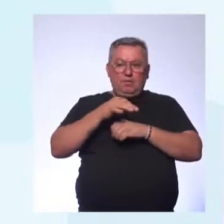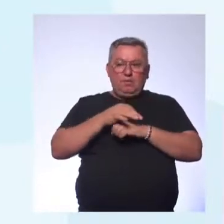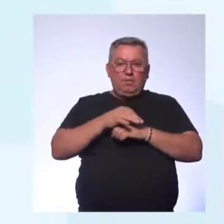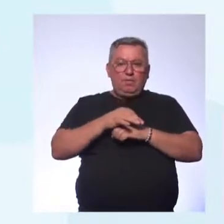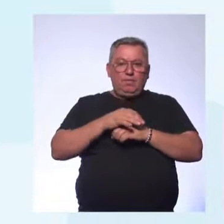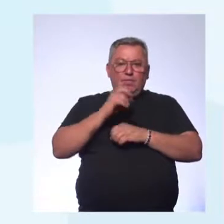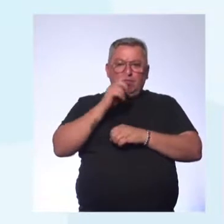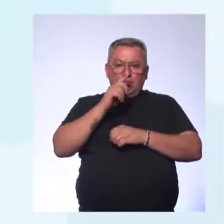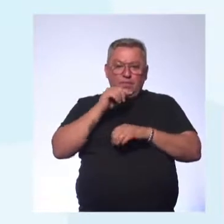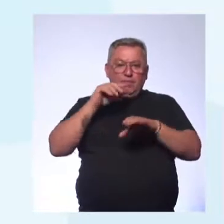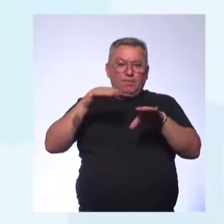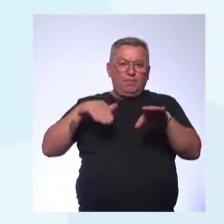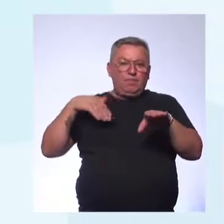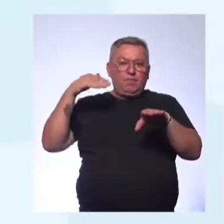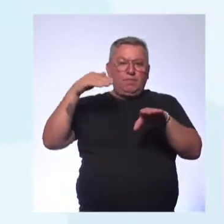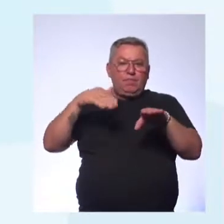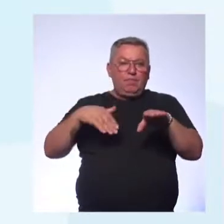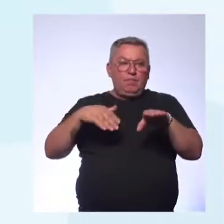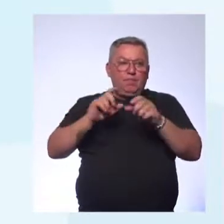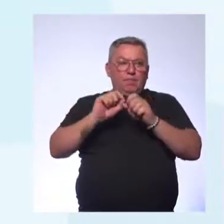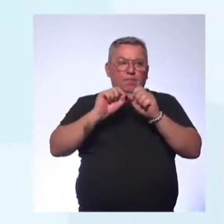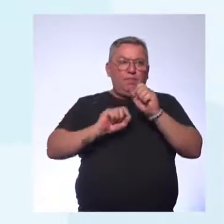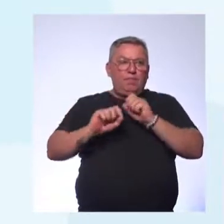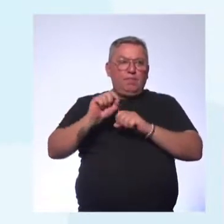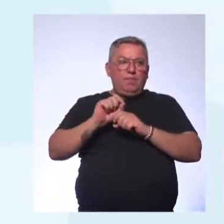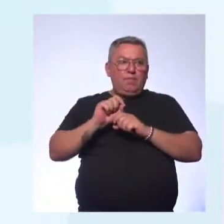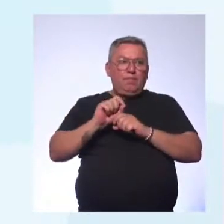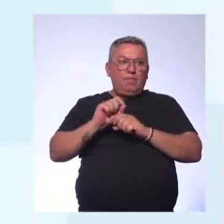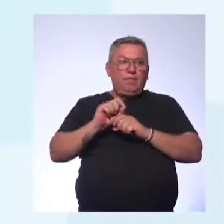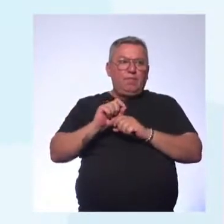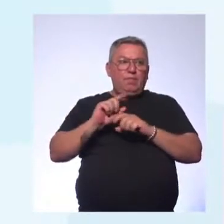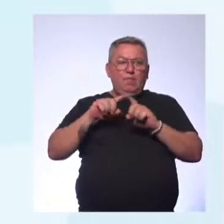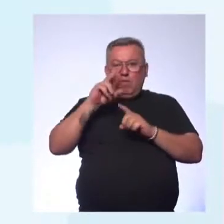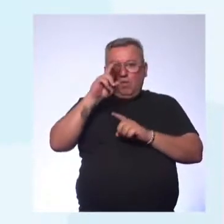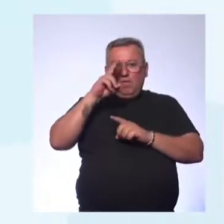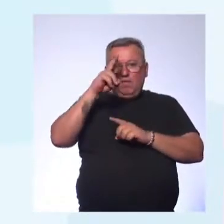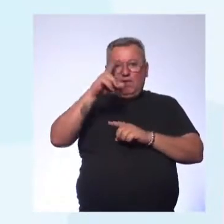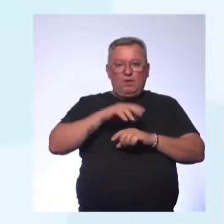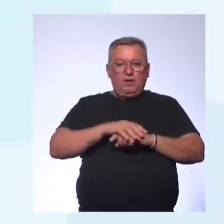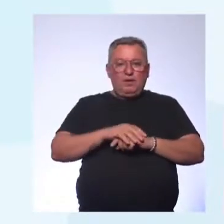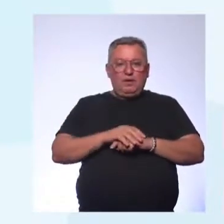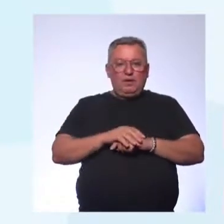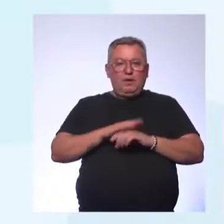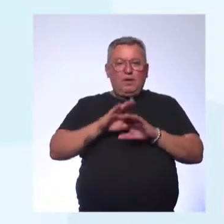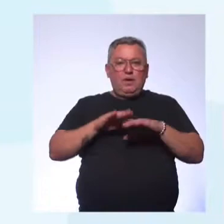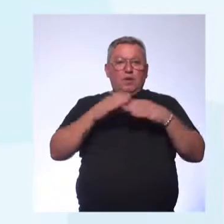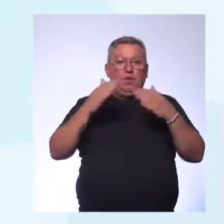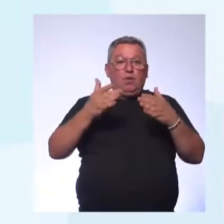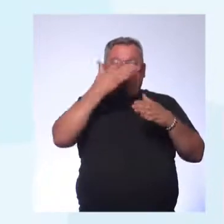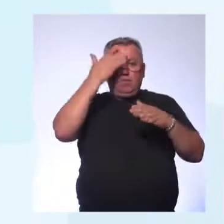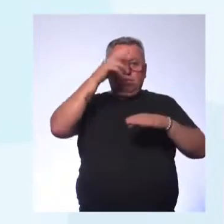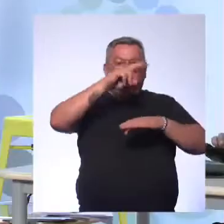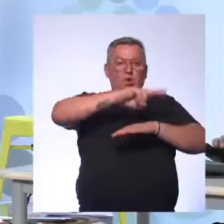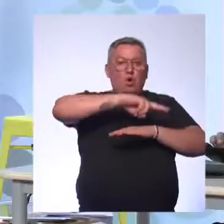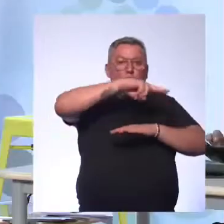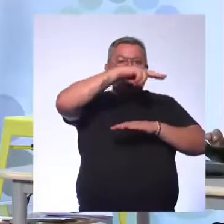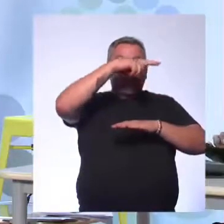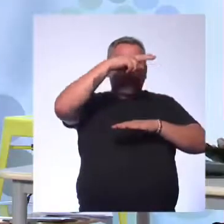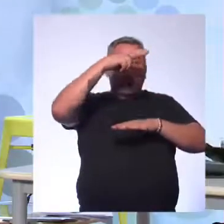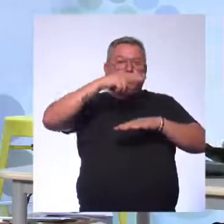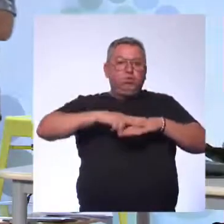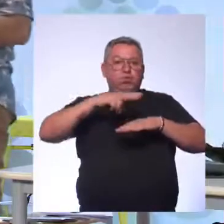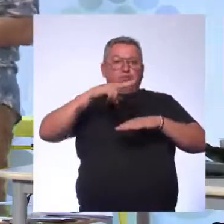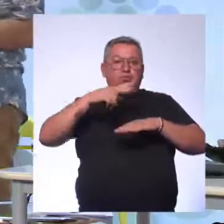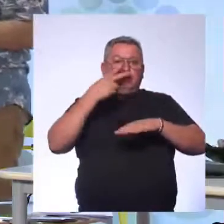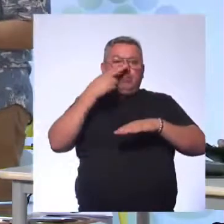moléculas de água da piscina forma uma interação muito forte e quando o camarada ele pula de barriga